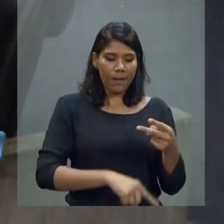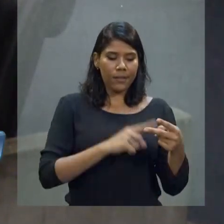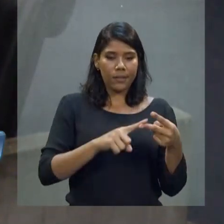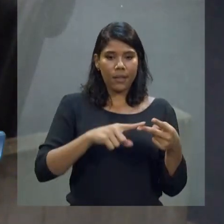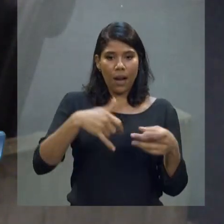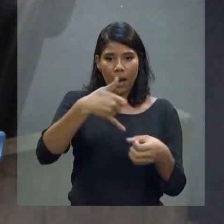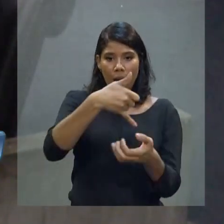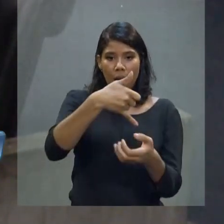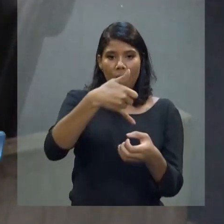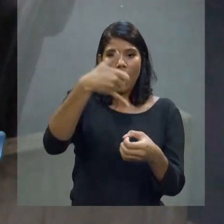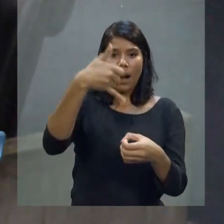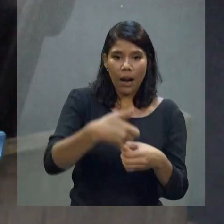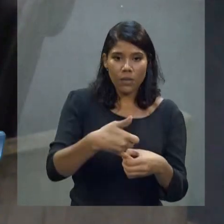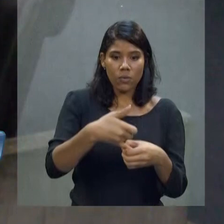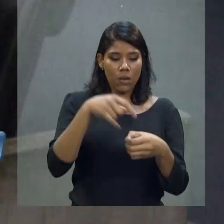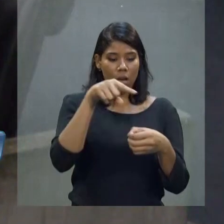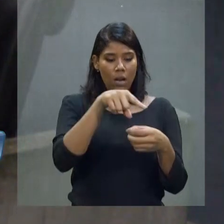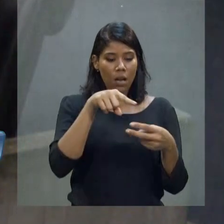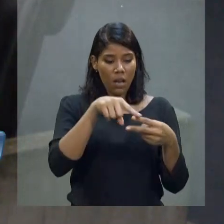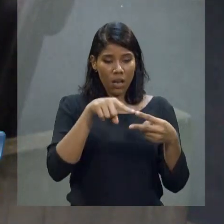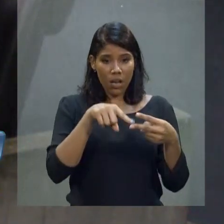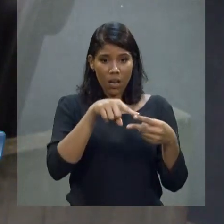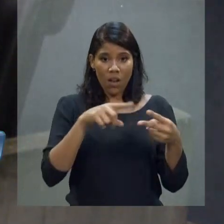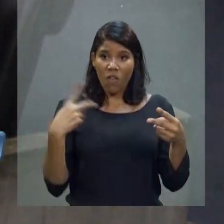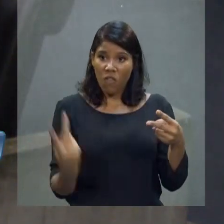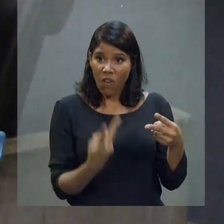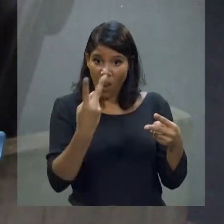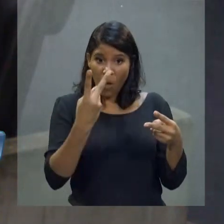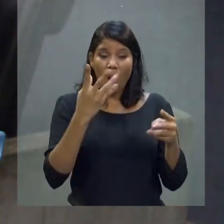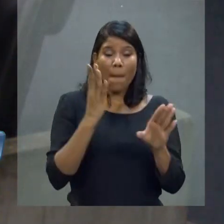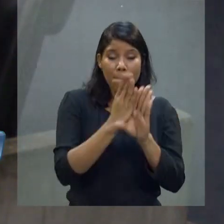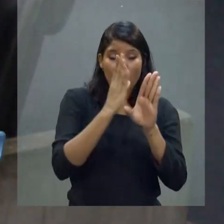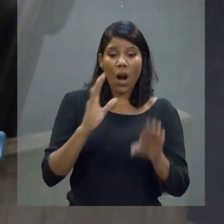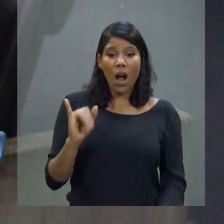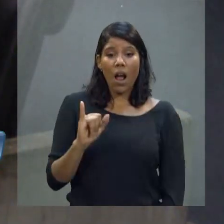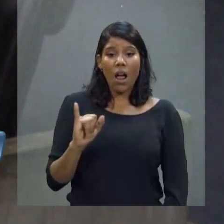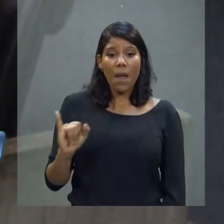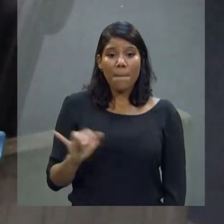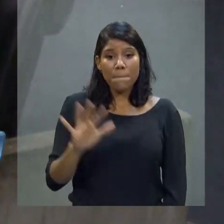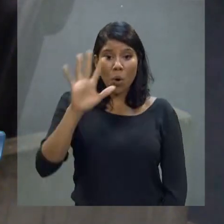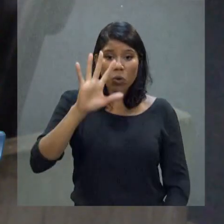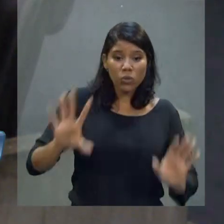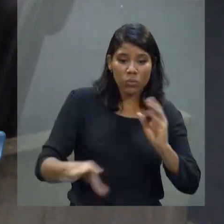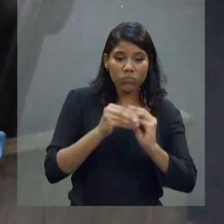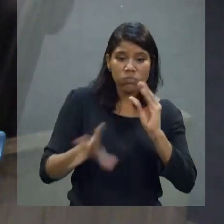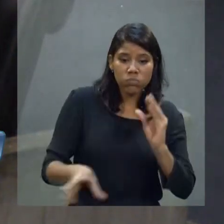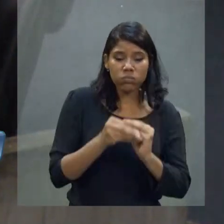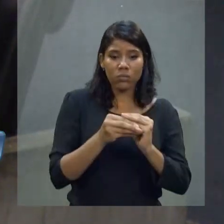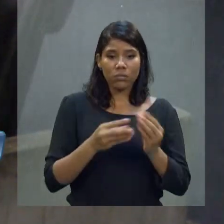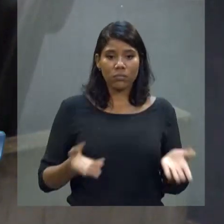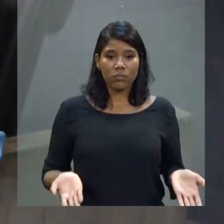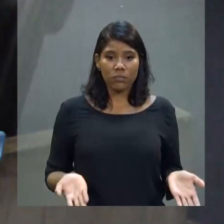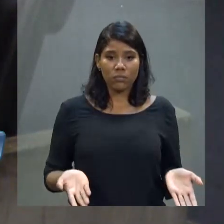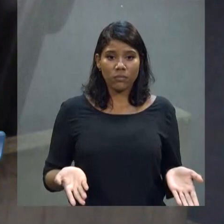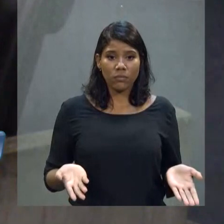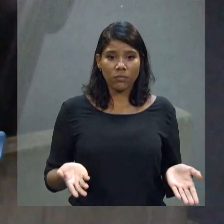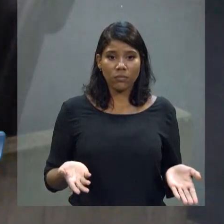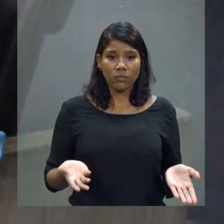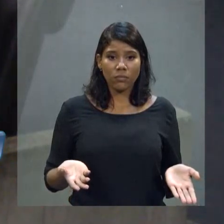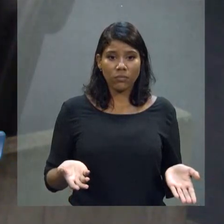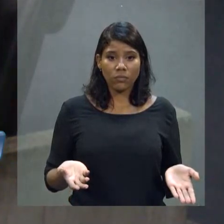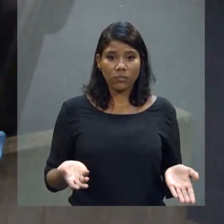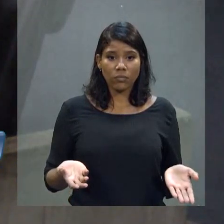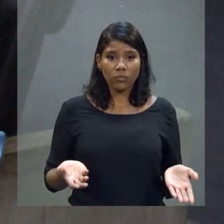todos nós sabemos, são impostos. A gasolina é barata na refinaria, a Petrobras vende barato, o gás é barato, só que